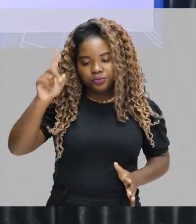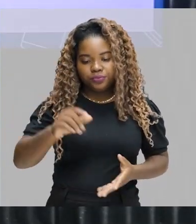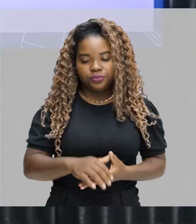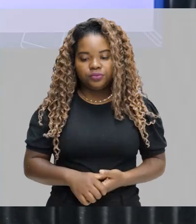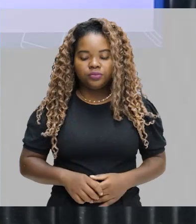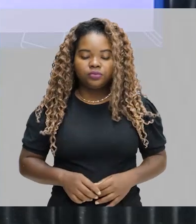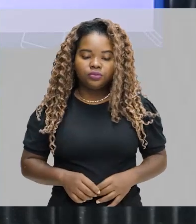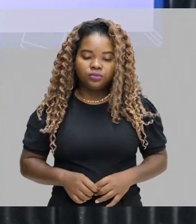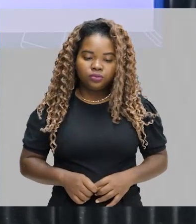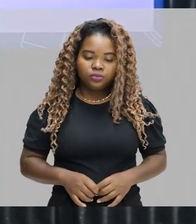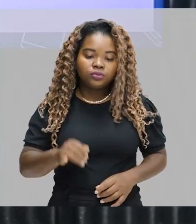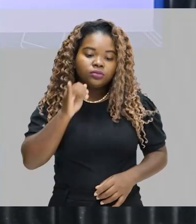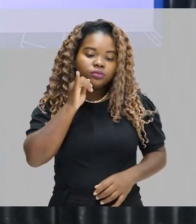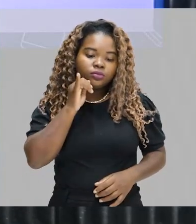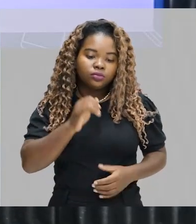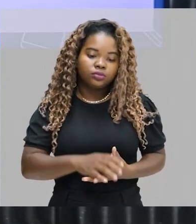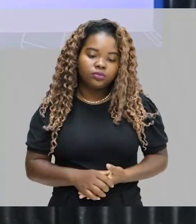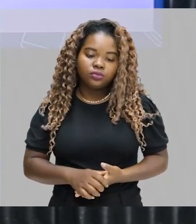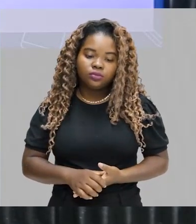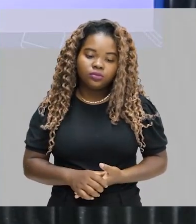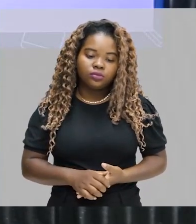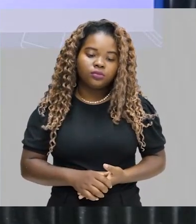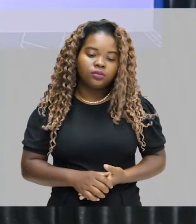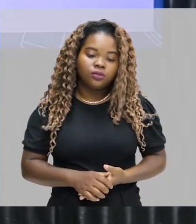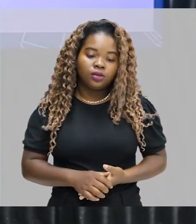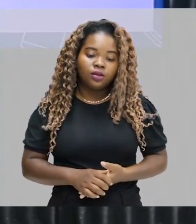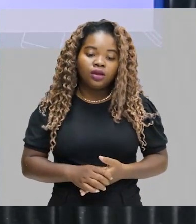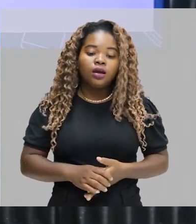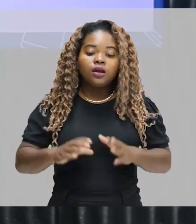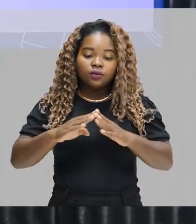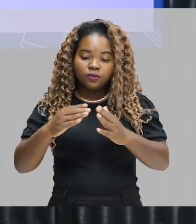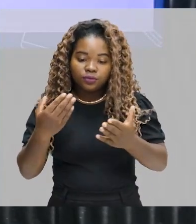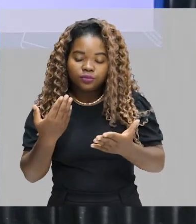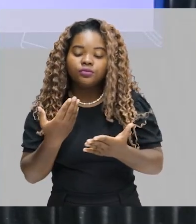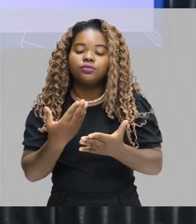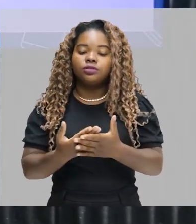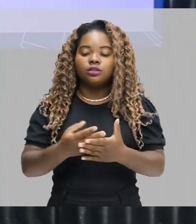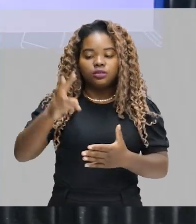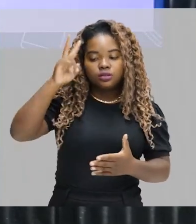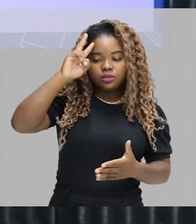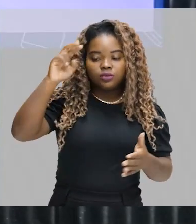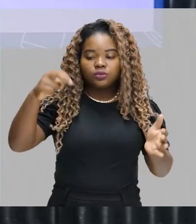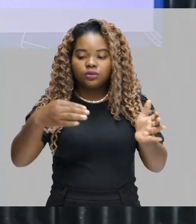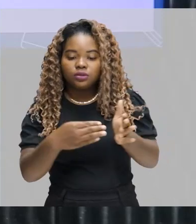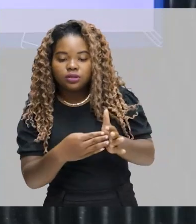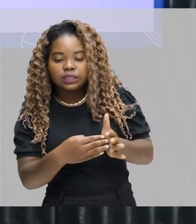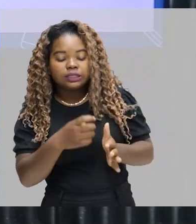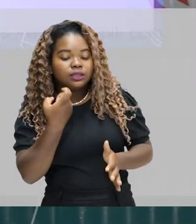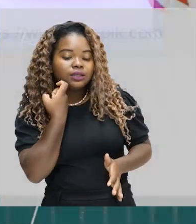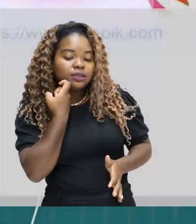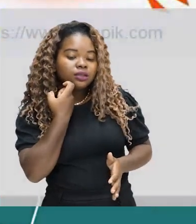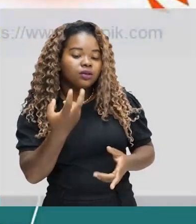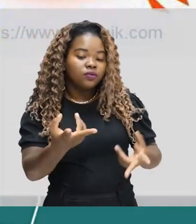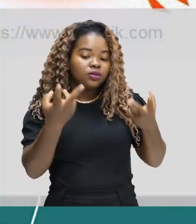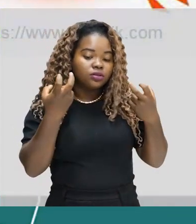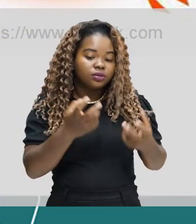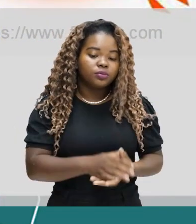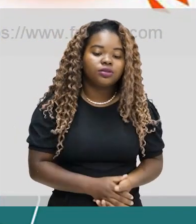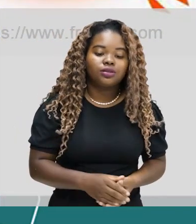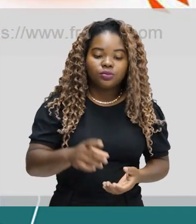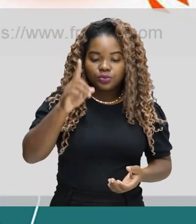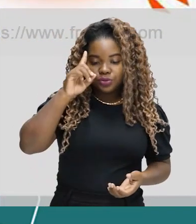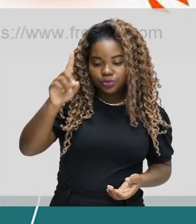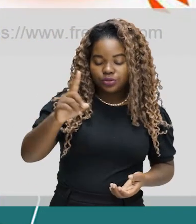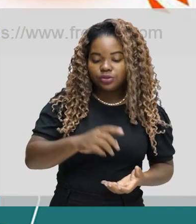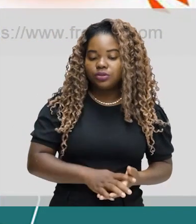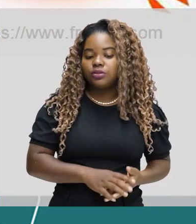go to school from Monday to Friday. Eu vou para a escola de segunda a sexta. Então, você observa os dias da semana sendo usados